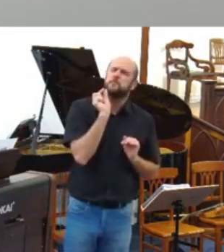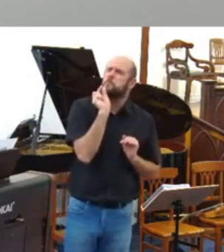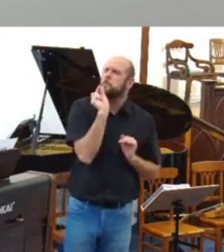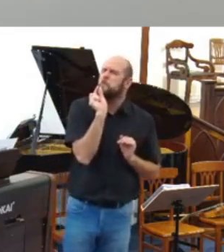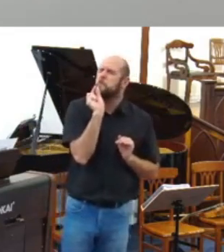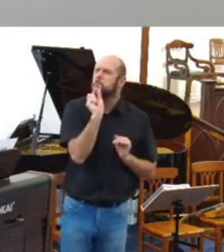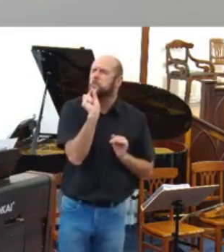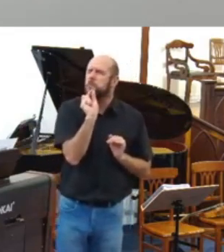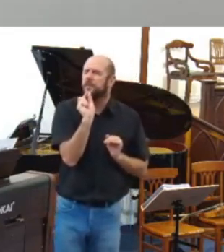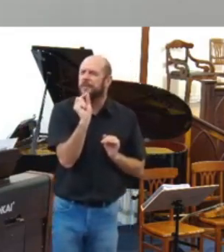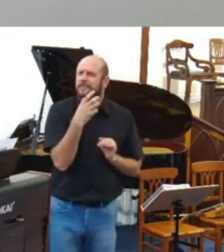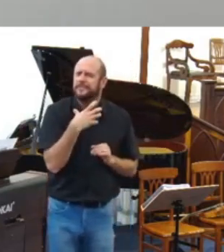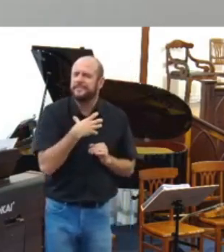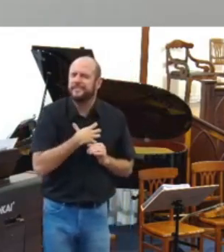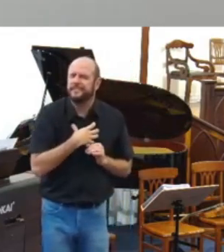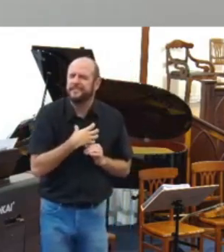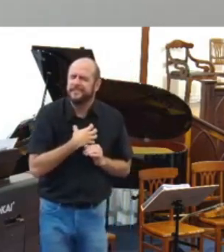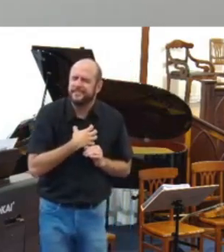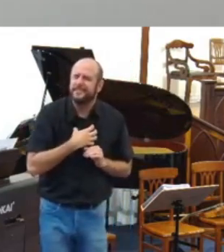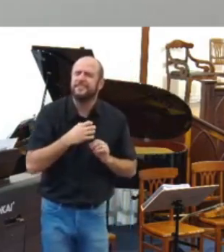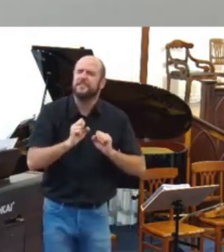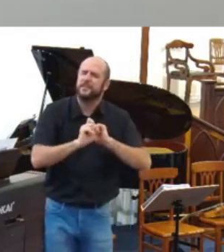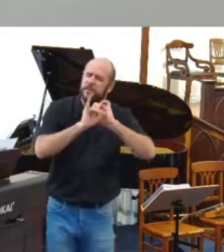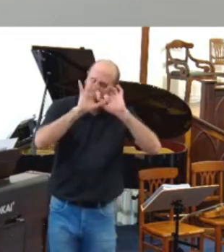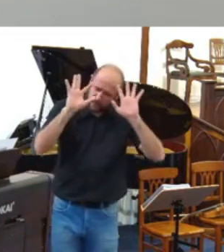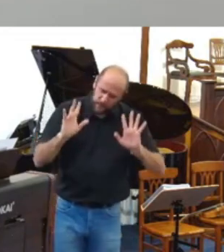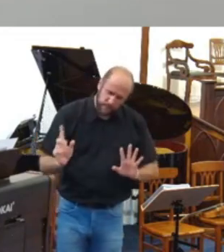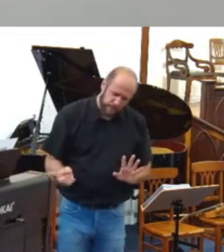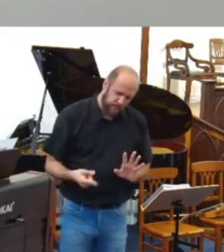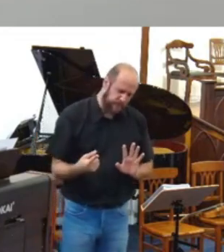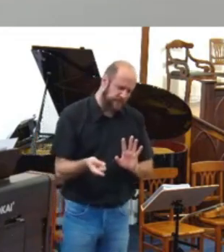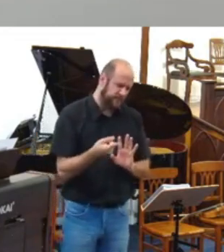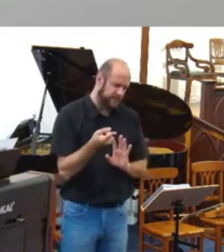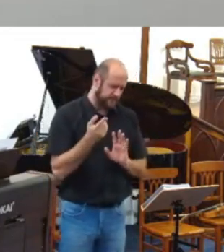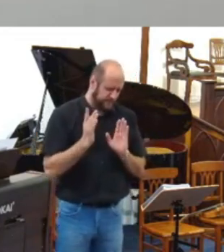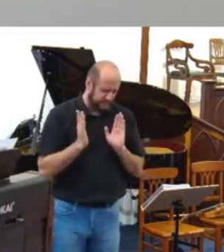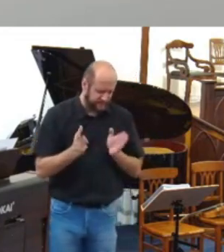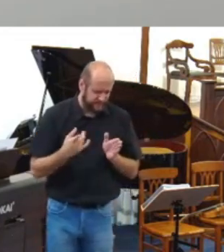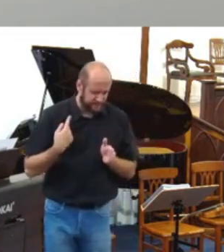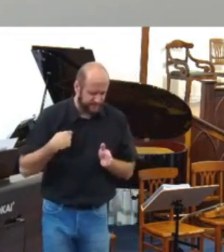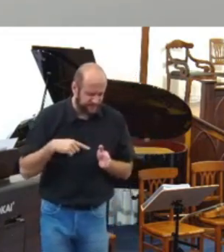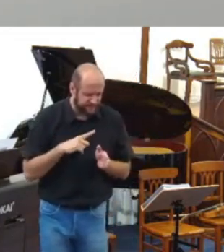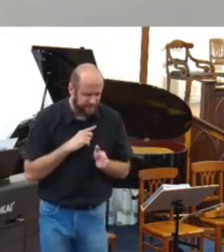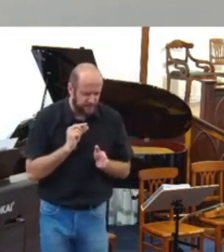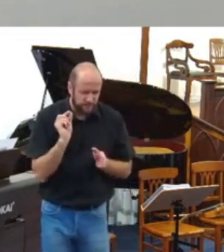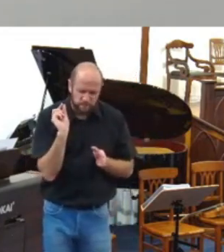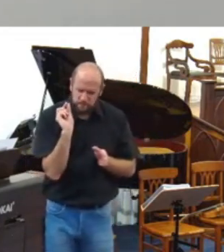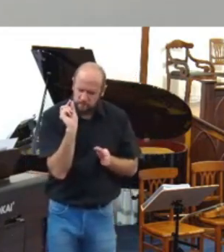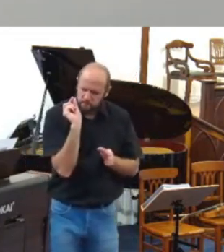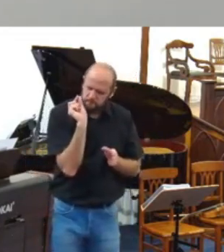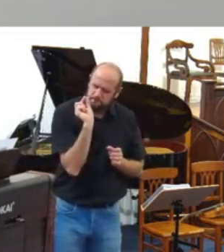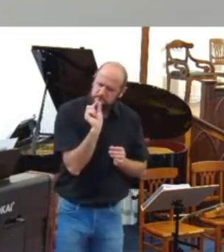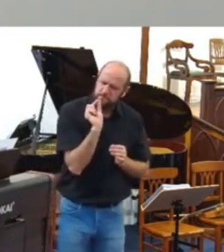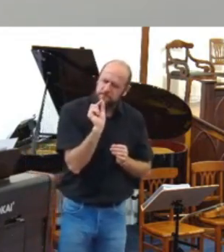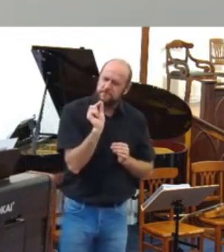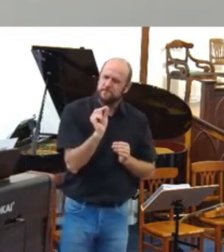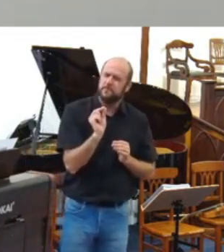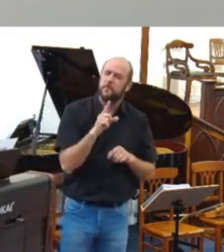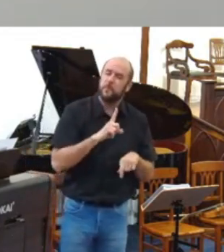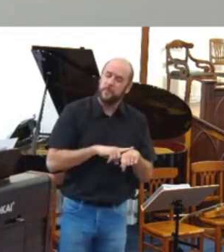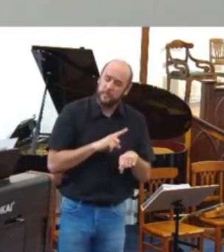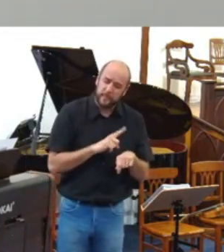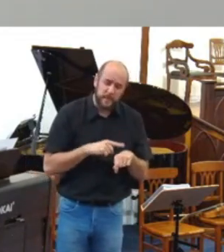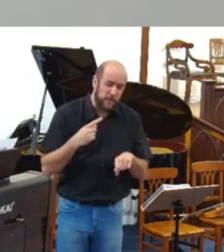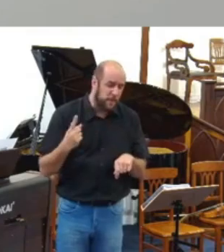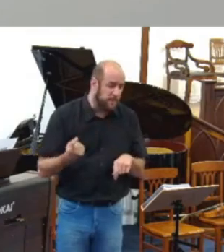gotinha, uma faísca da glória eterna. Já é para nós um pedacinho do tempo eterno que nós